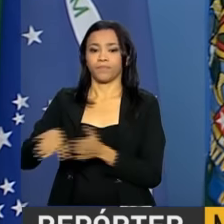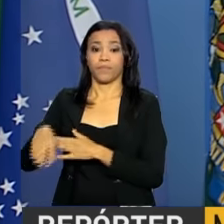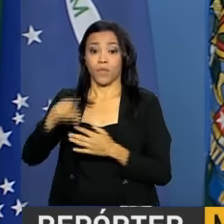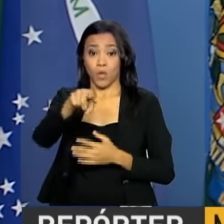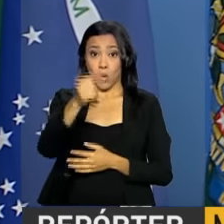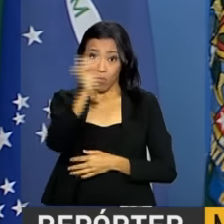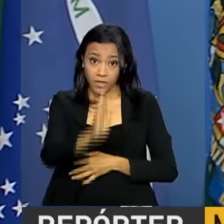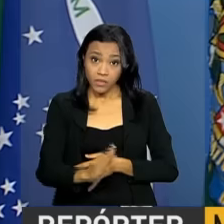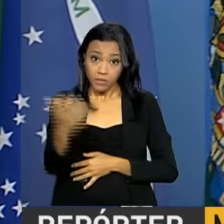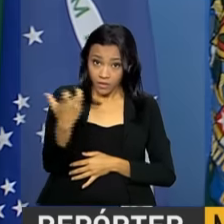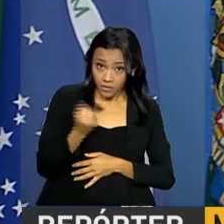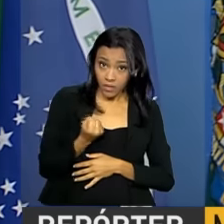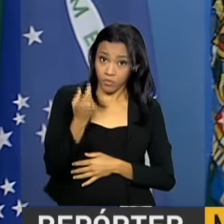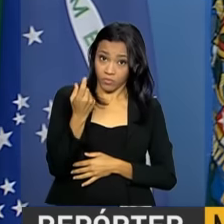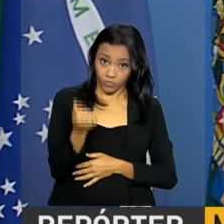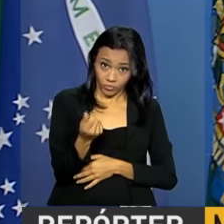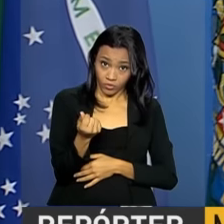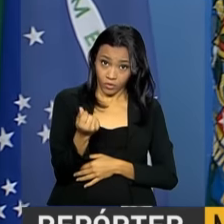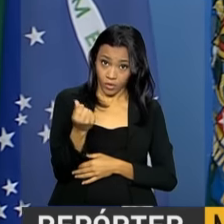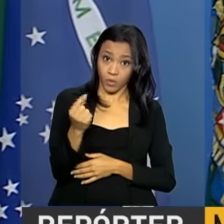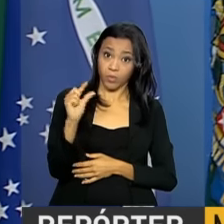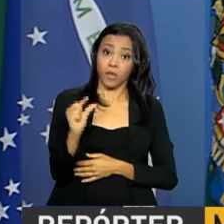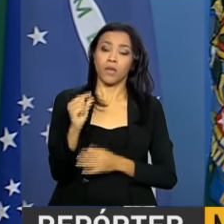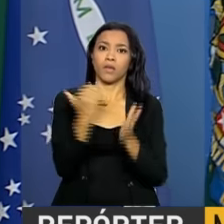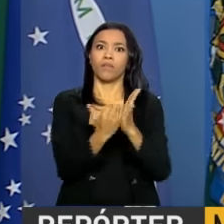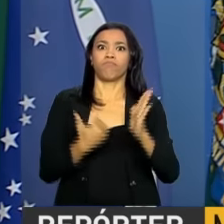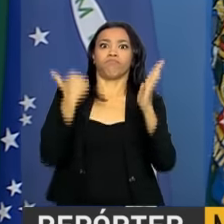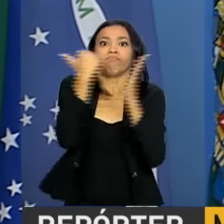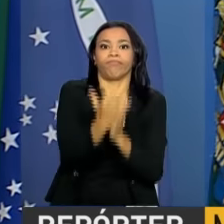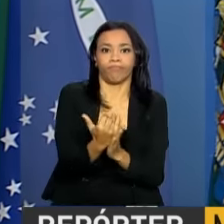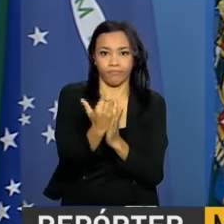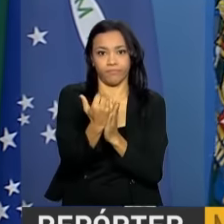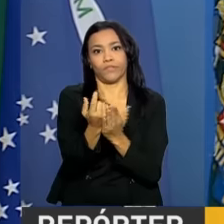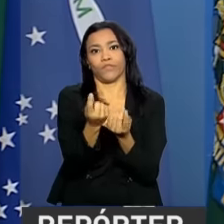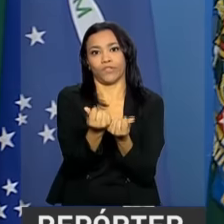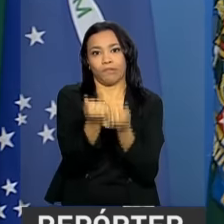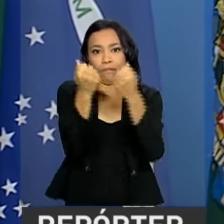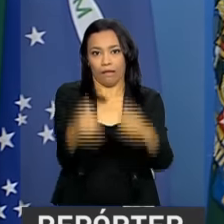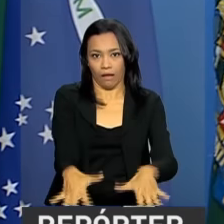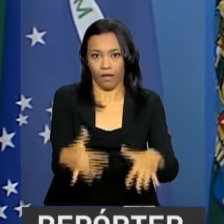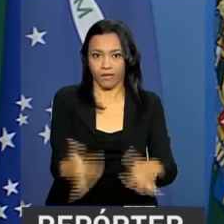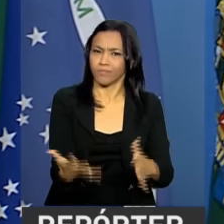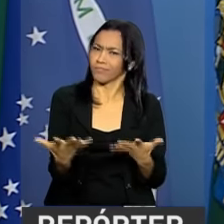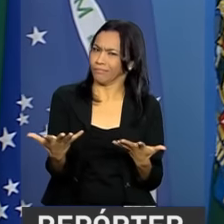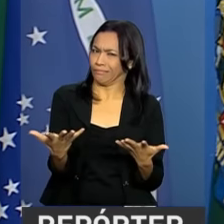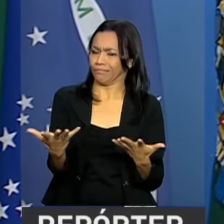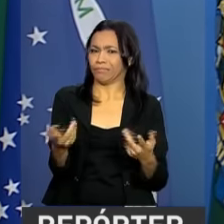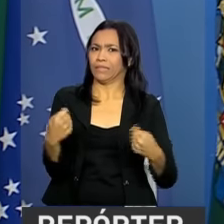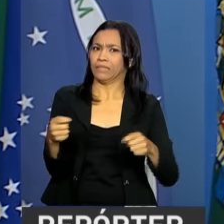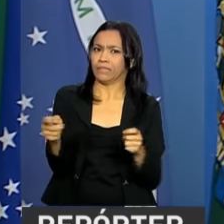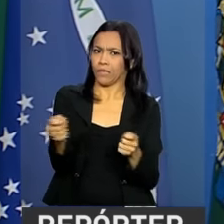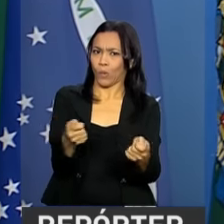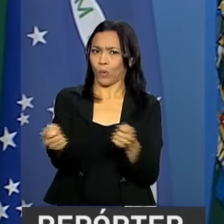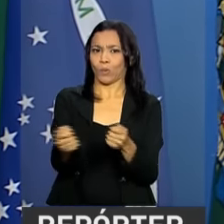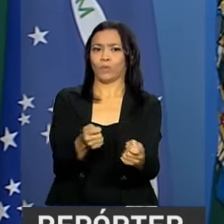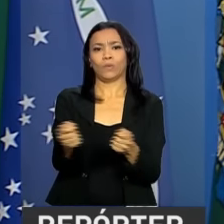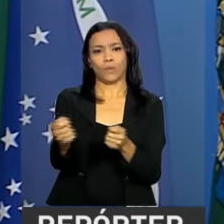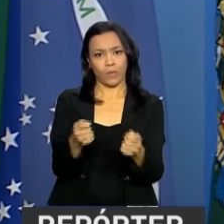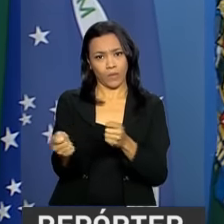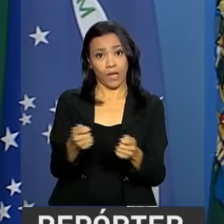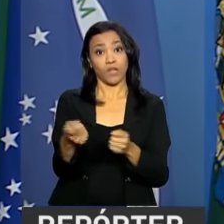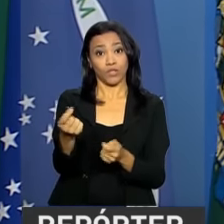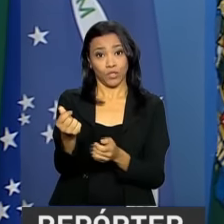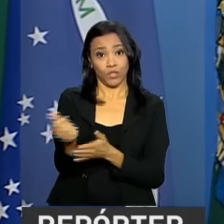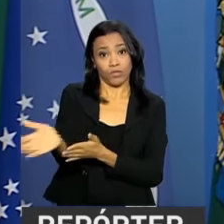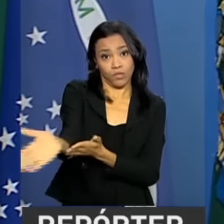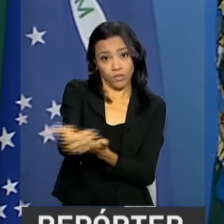então nós precisamos né Nós precisamos recuperar esta equação paritária entre a